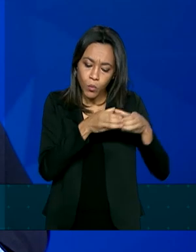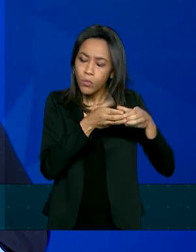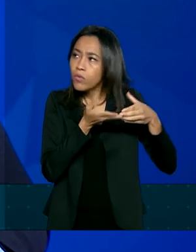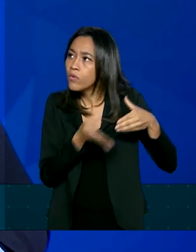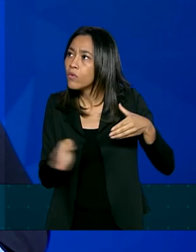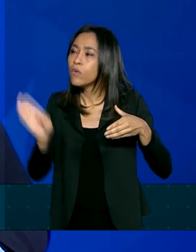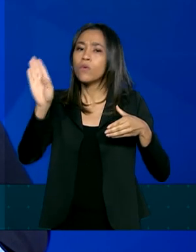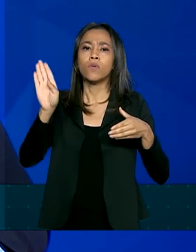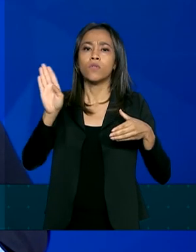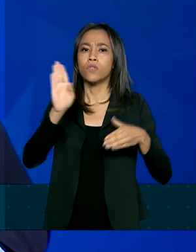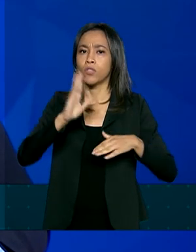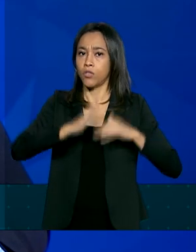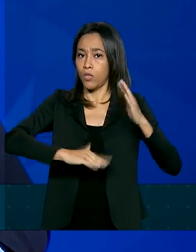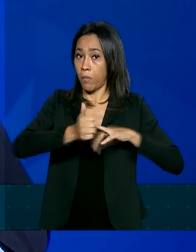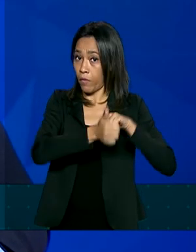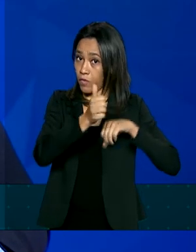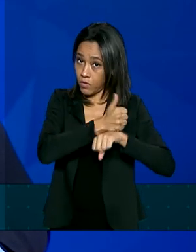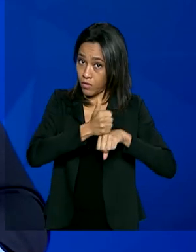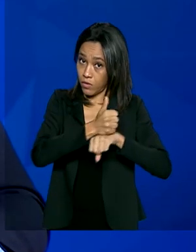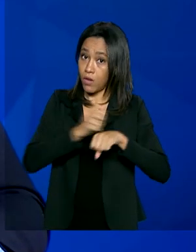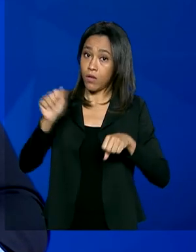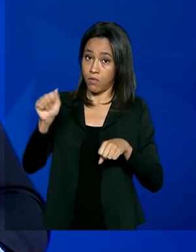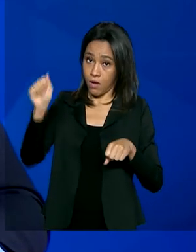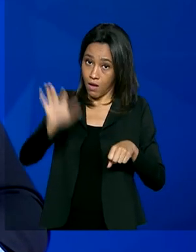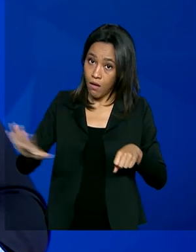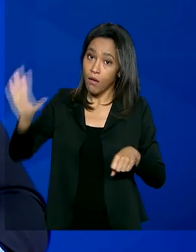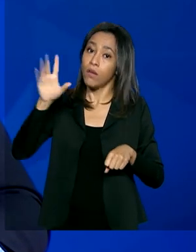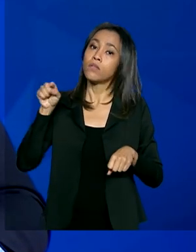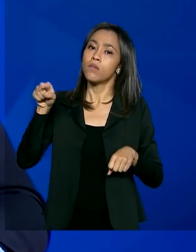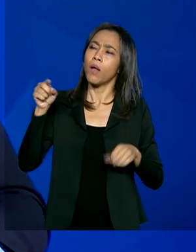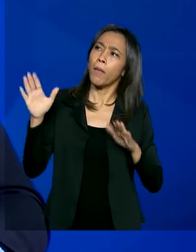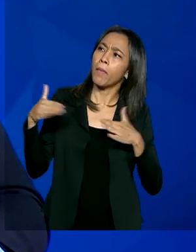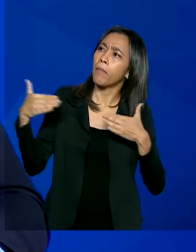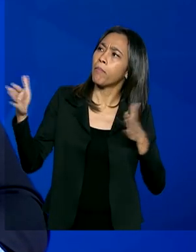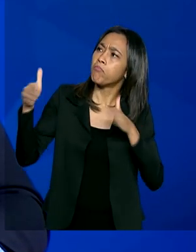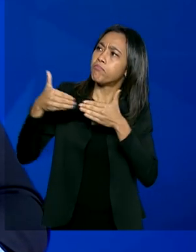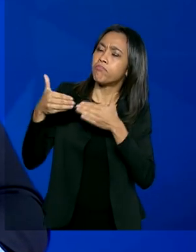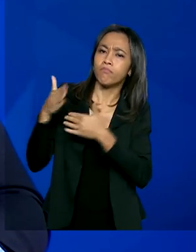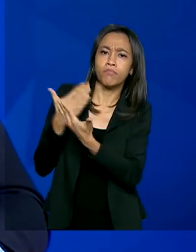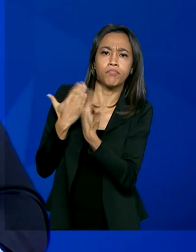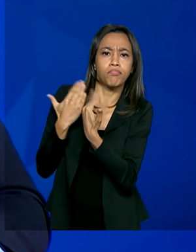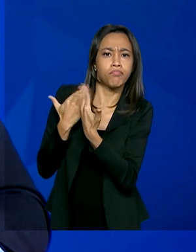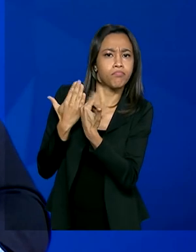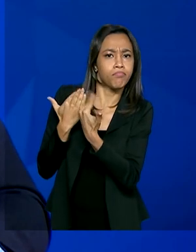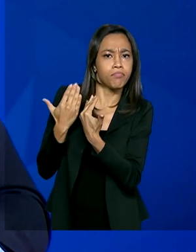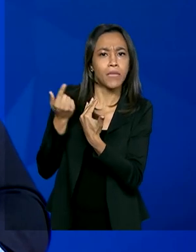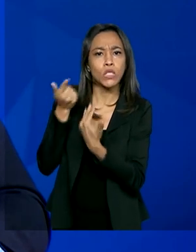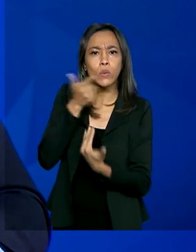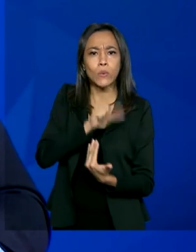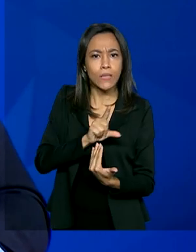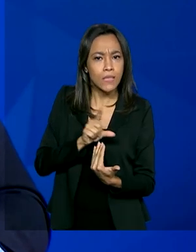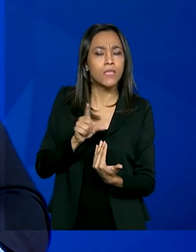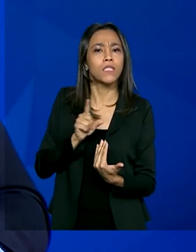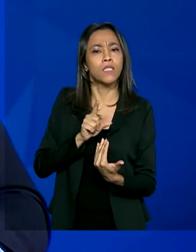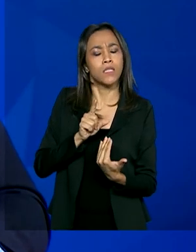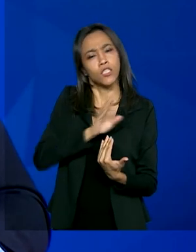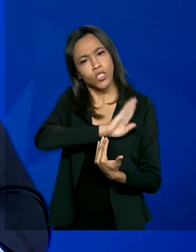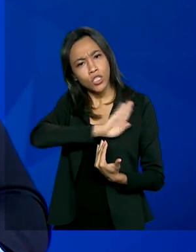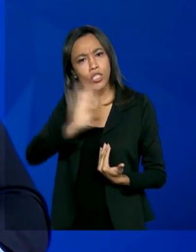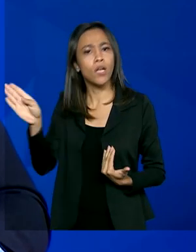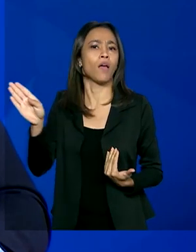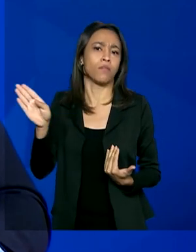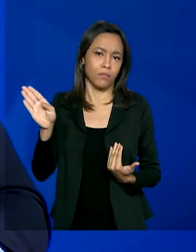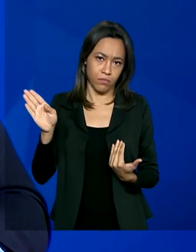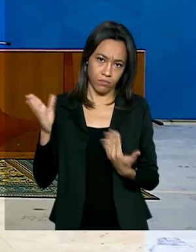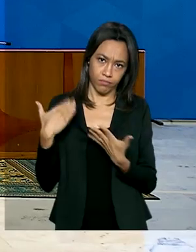Ásia, para tratar como um grande fornecedor, para nós podermos ter uma linha direta sem